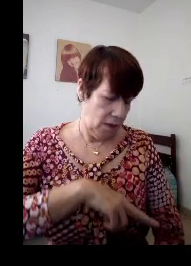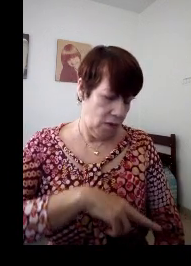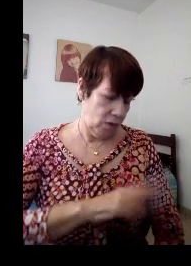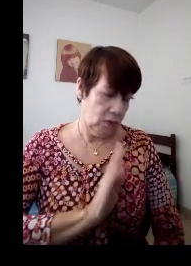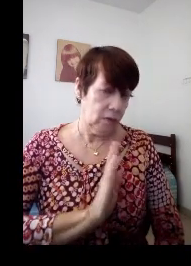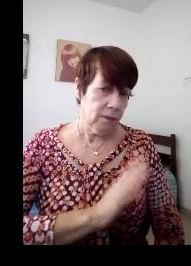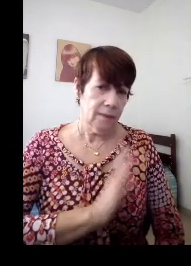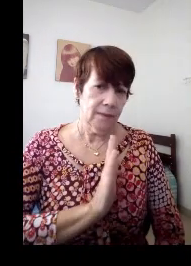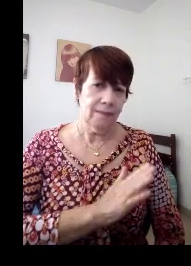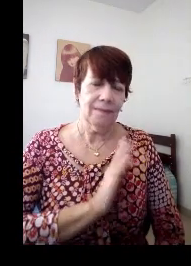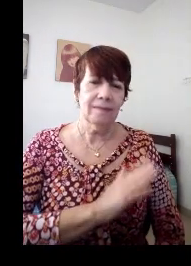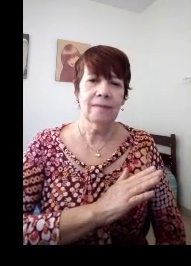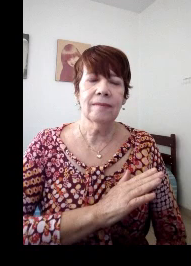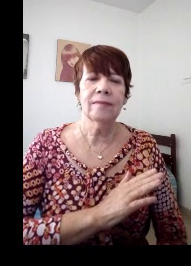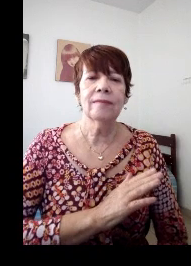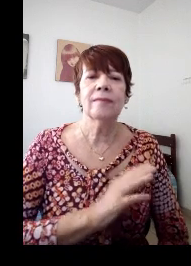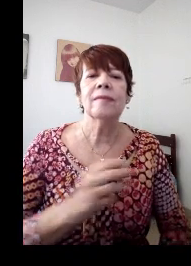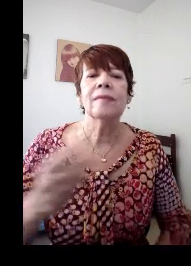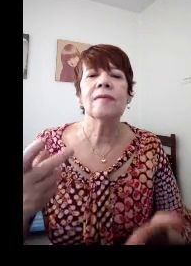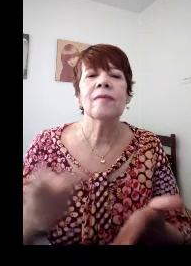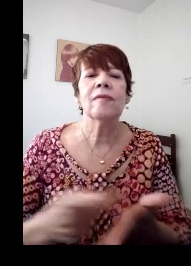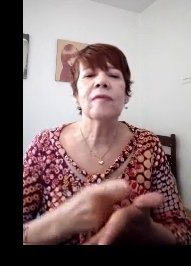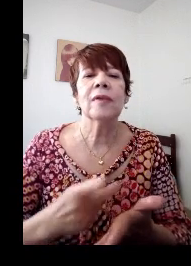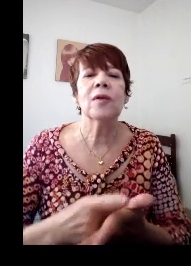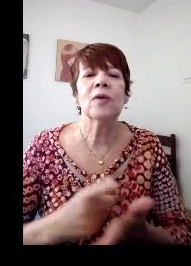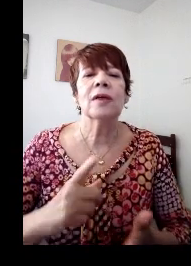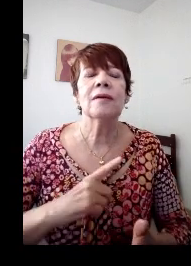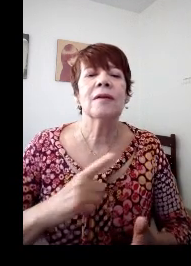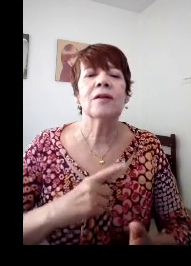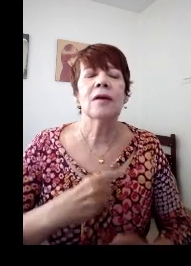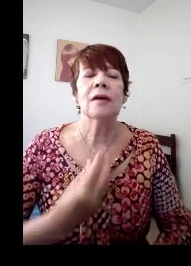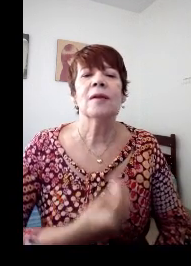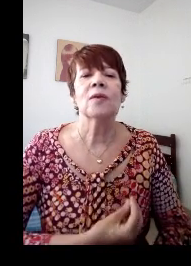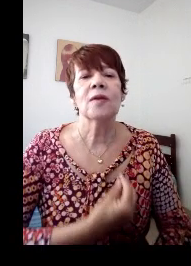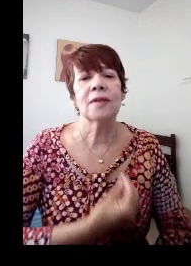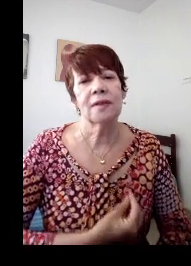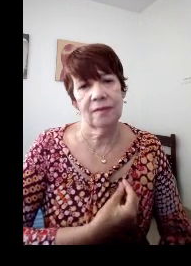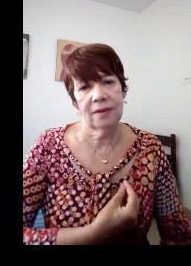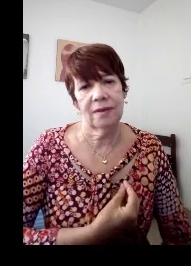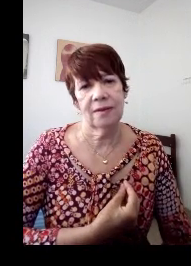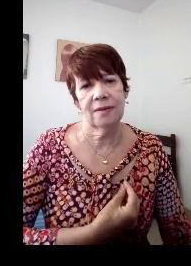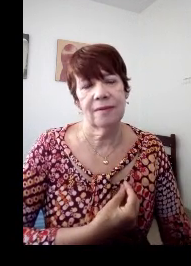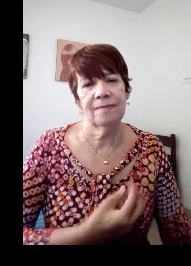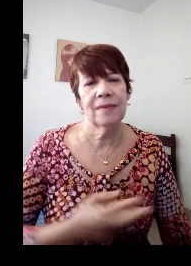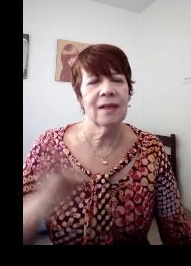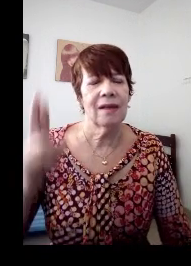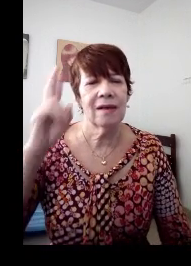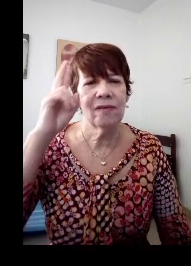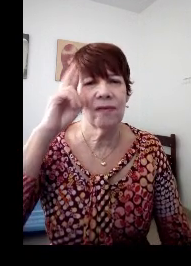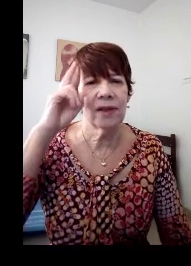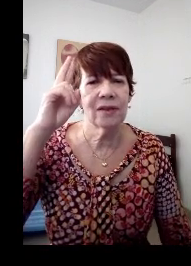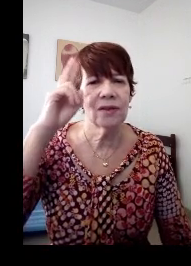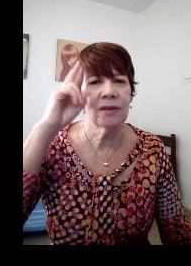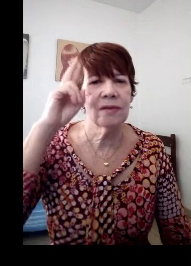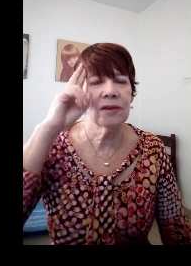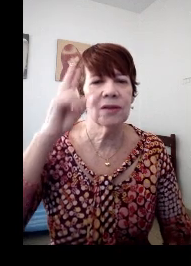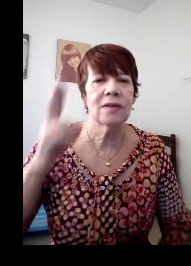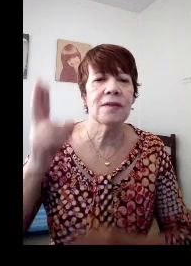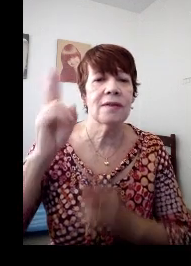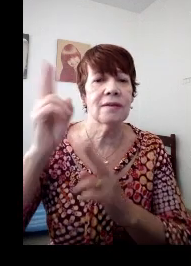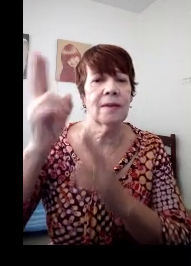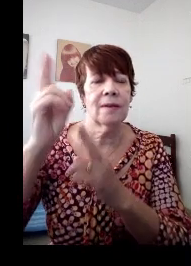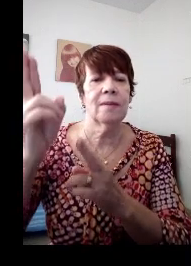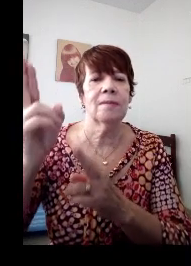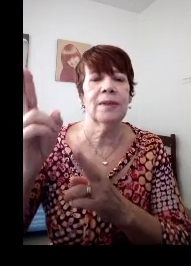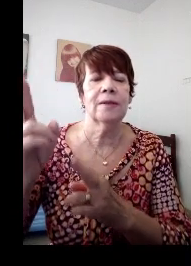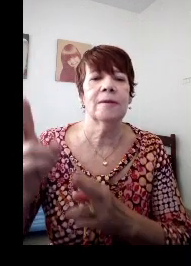estar preocupada com os meus pecados, fazendo uma reflexão, sempre refletindo